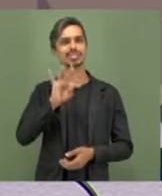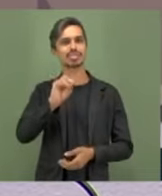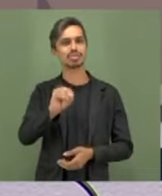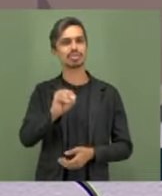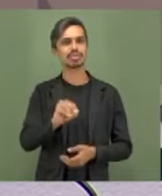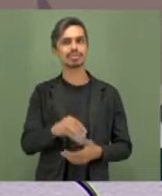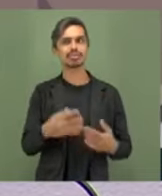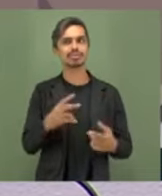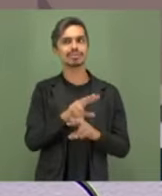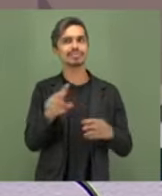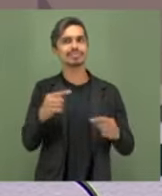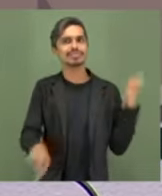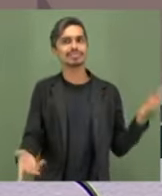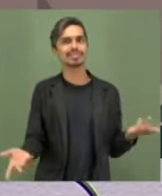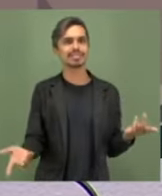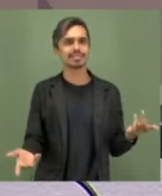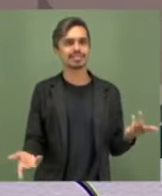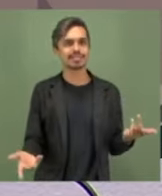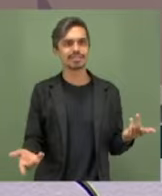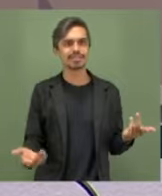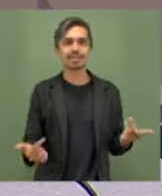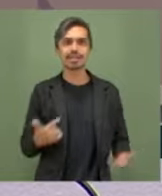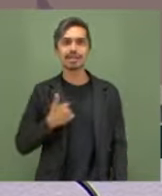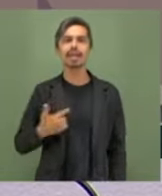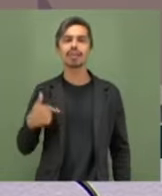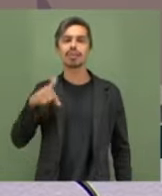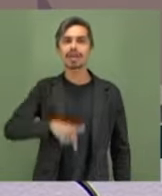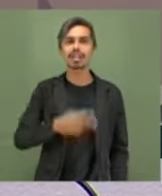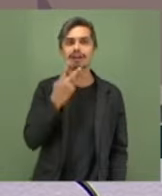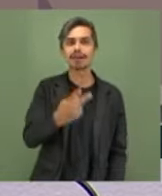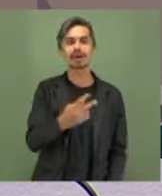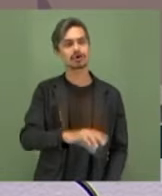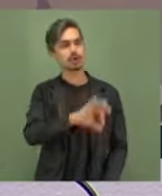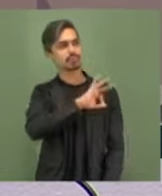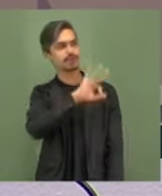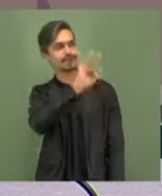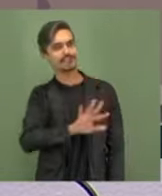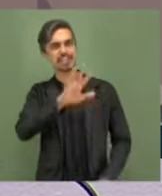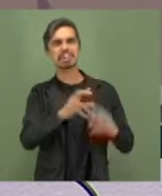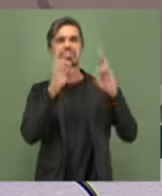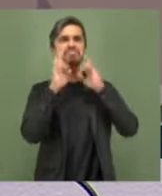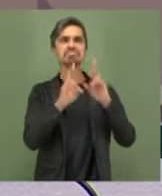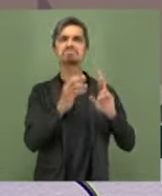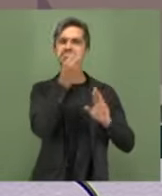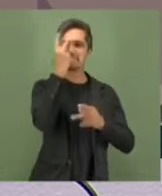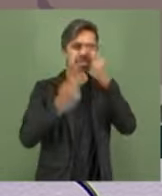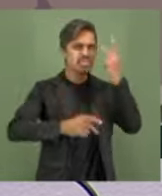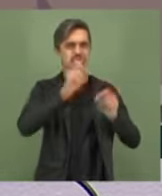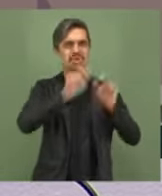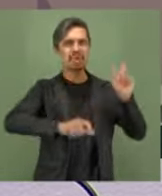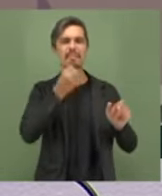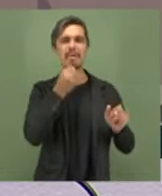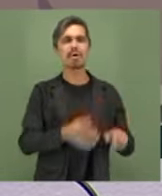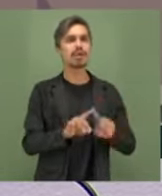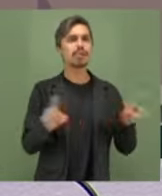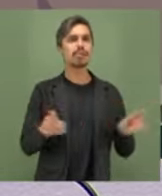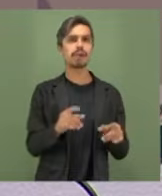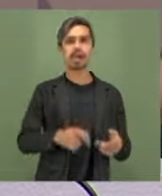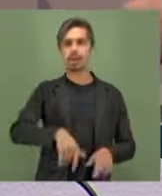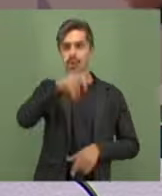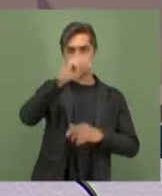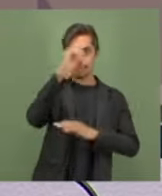perto. Portanto, isto é gravíssimo, que estamos a falar de uma Polícia Federal respeitada, com tanta gente de bem, e de uma potência que é o Brasil. O Brasil